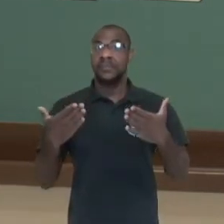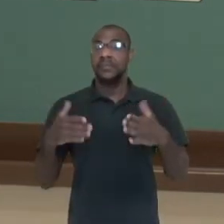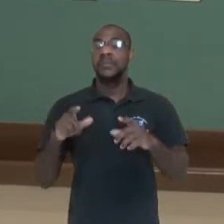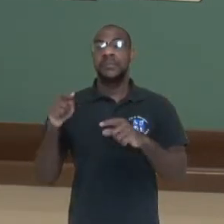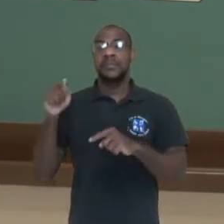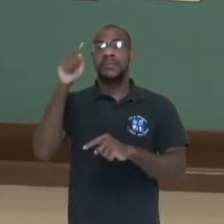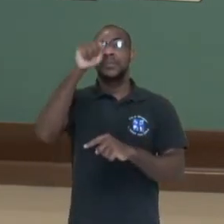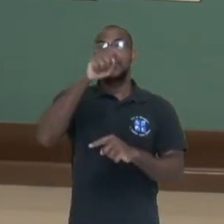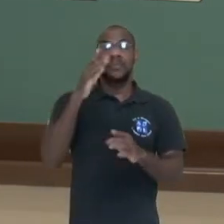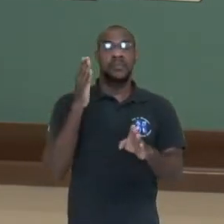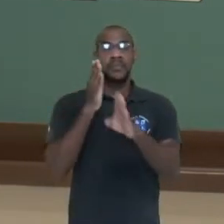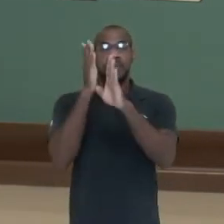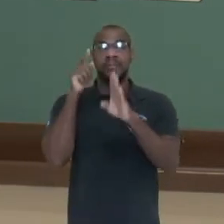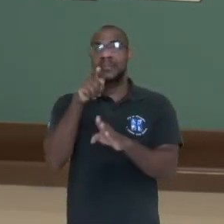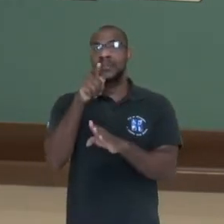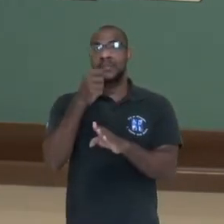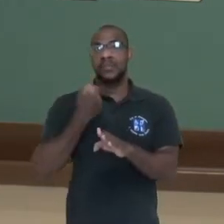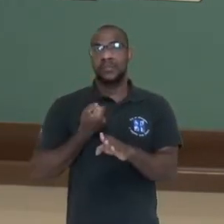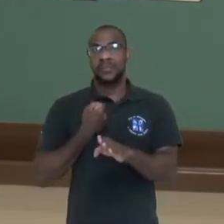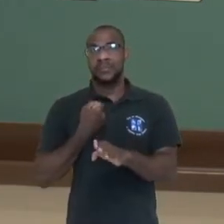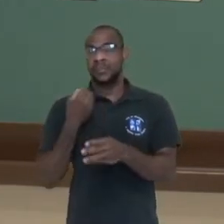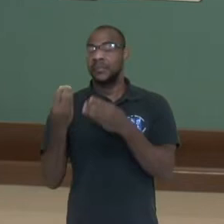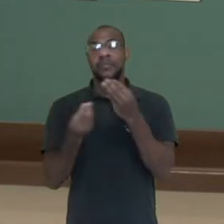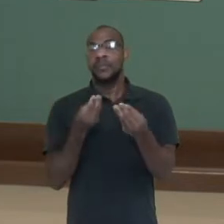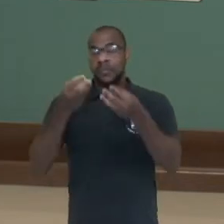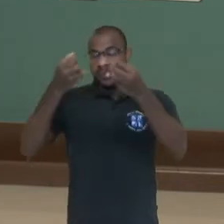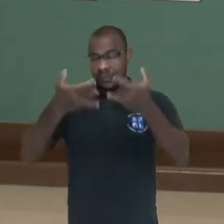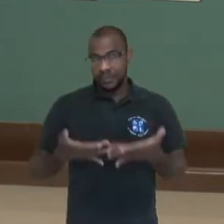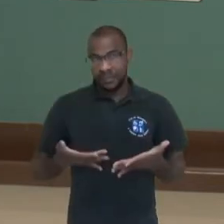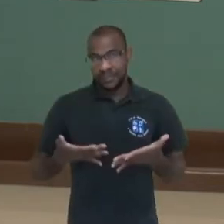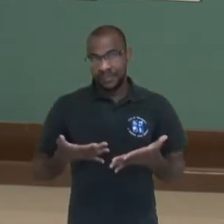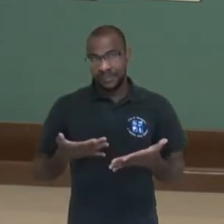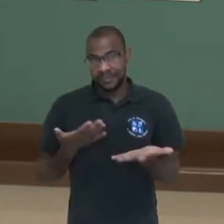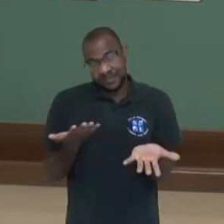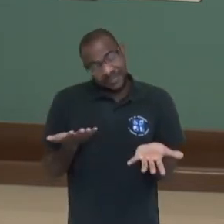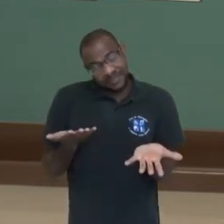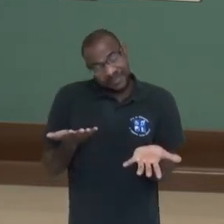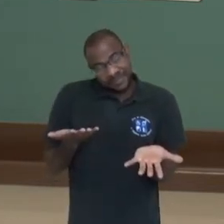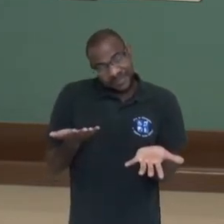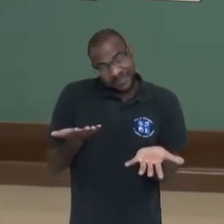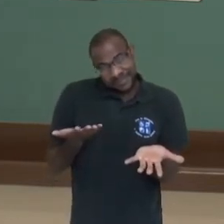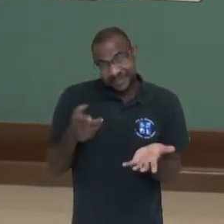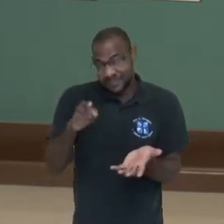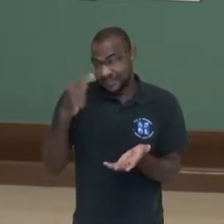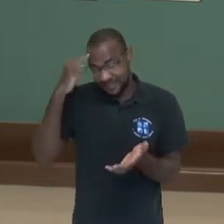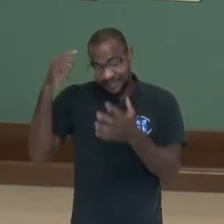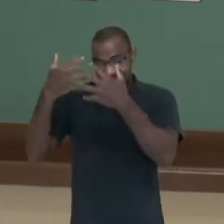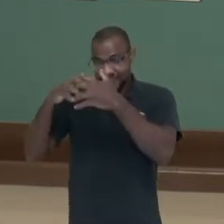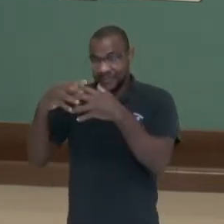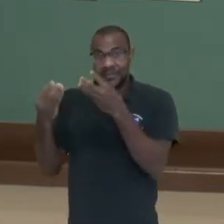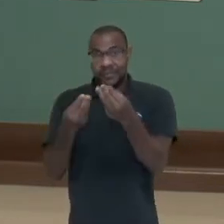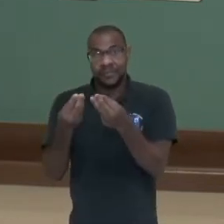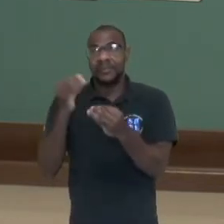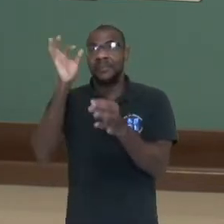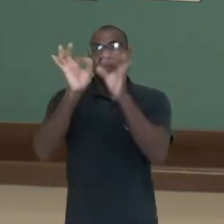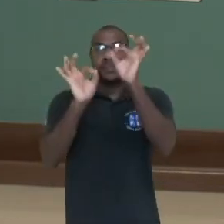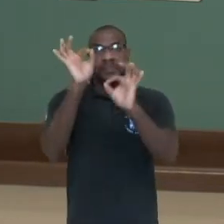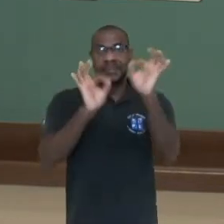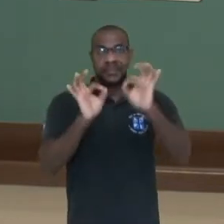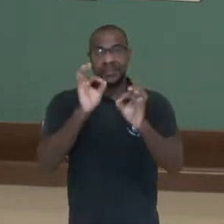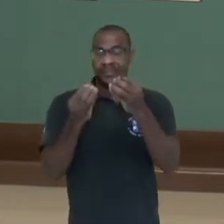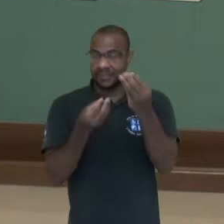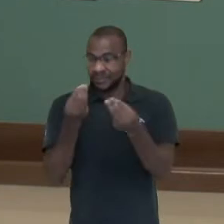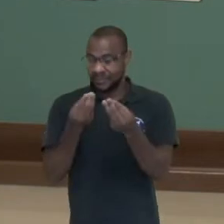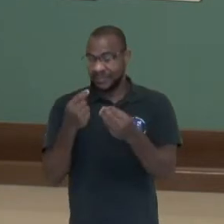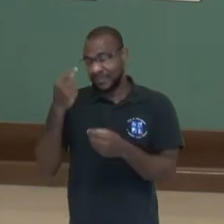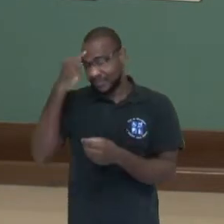quadrante. Como que você faz para me dizer? Aí, eu vou deixar você pensar um pouquinho, tá bom? Porque não existe uma única forma.